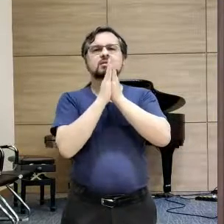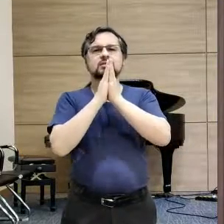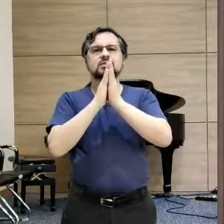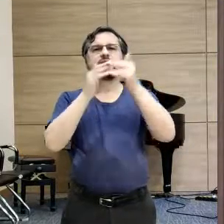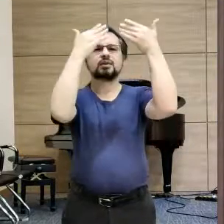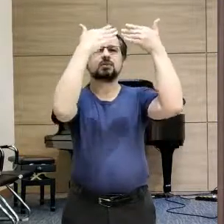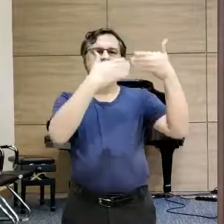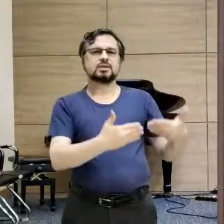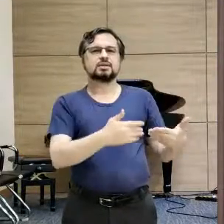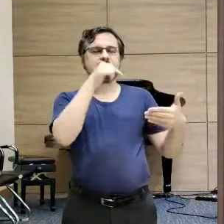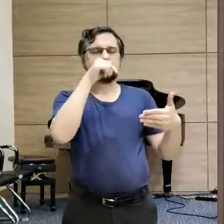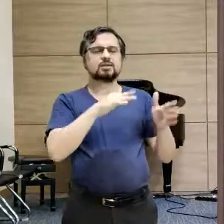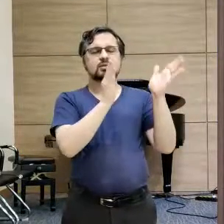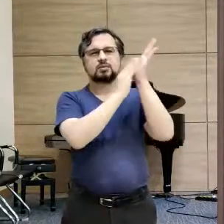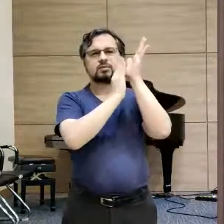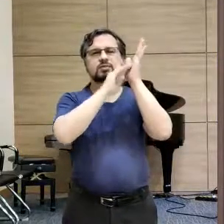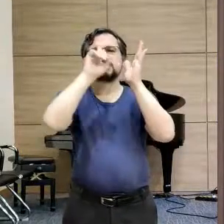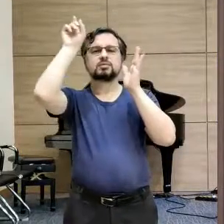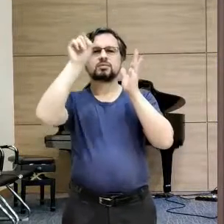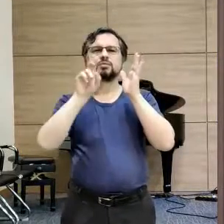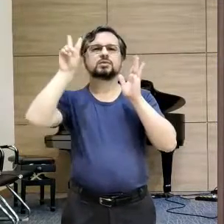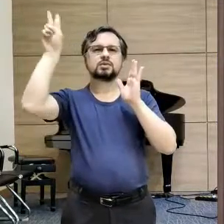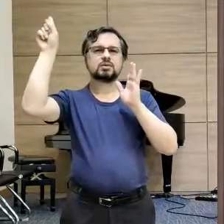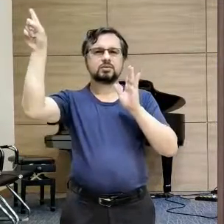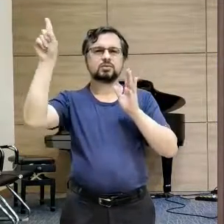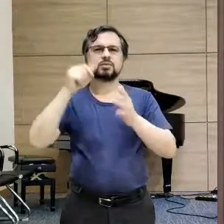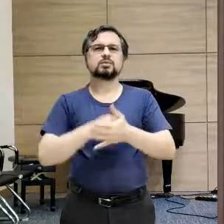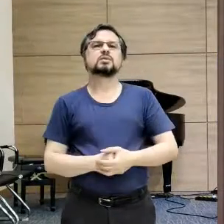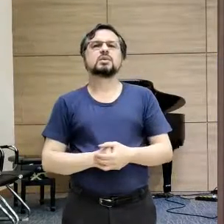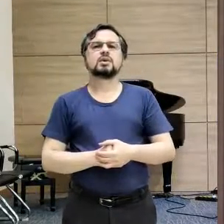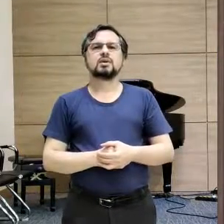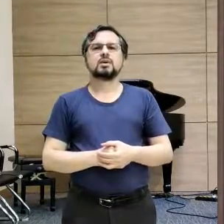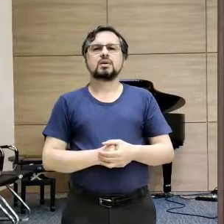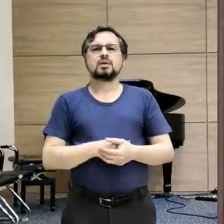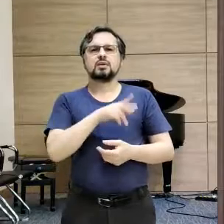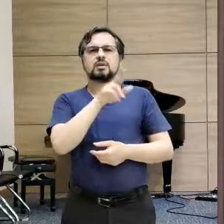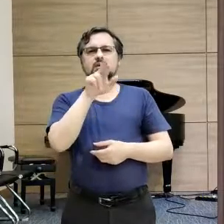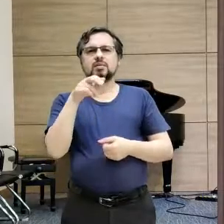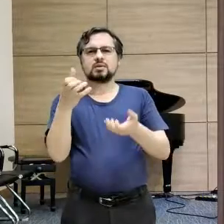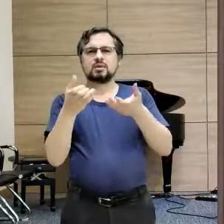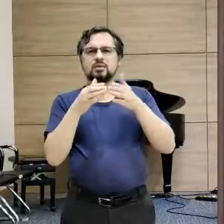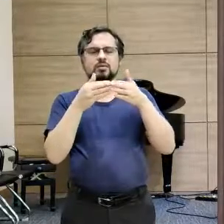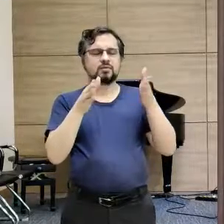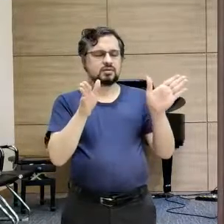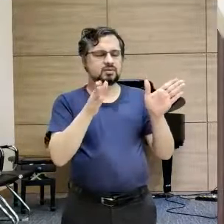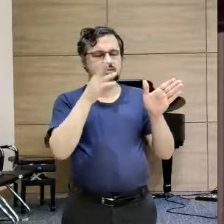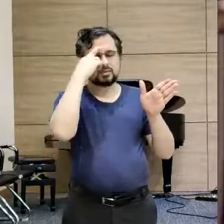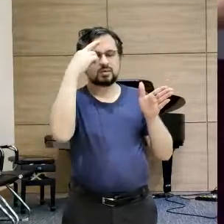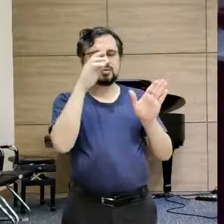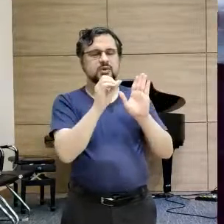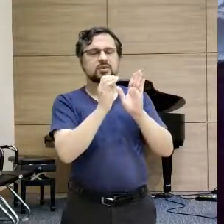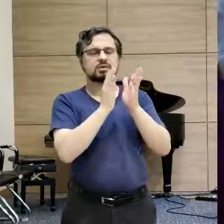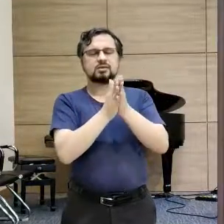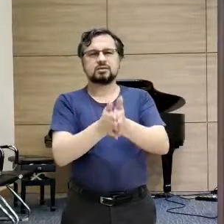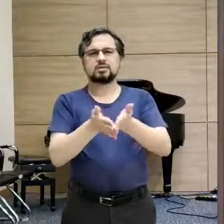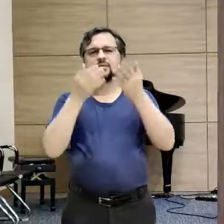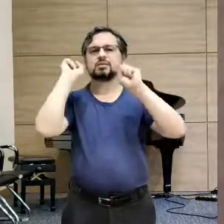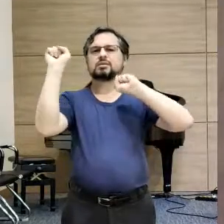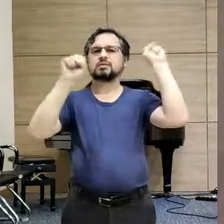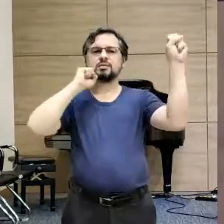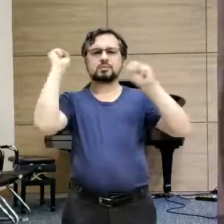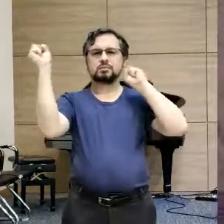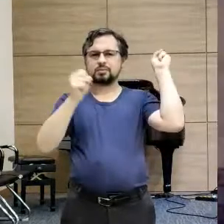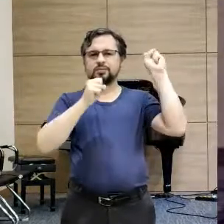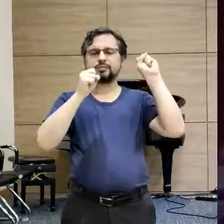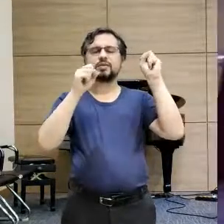a presença aqui. Louvado seja Deus. Irmãos, eu quero convidar você a abrir a sua Bíblia comigo no livro do Salmo. Nós leremos